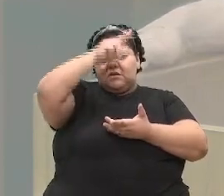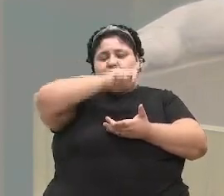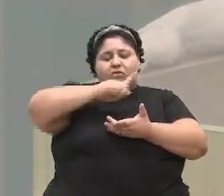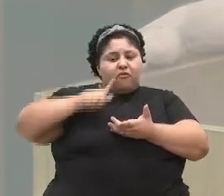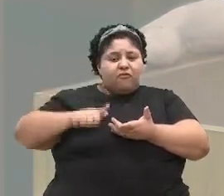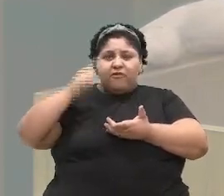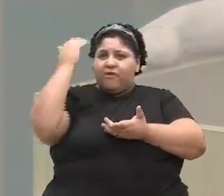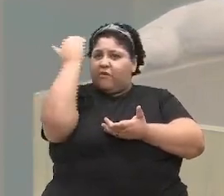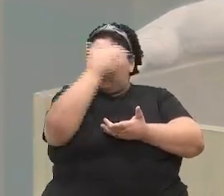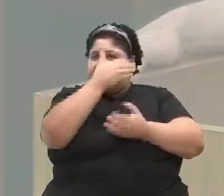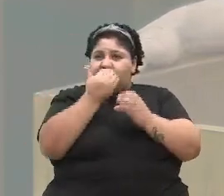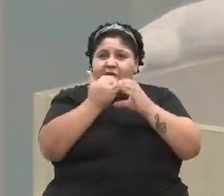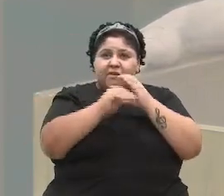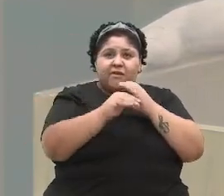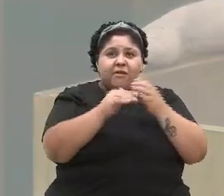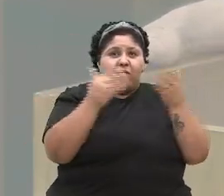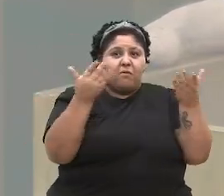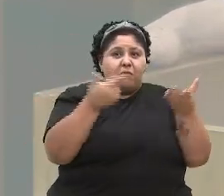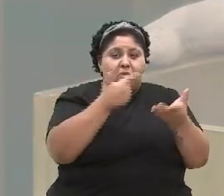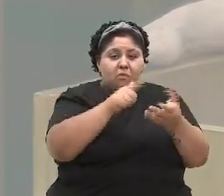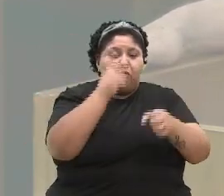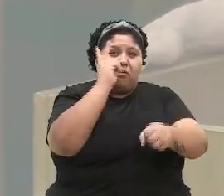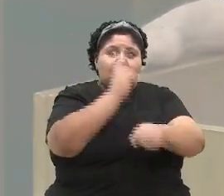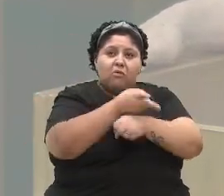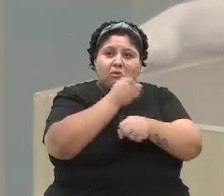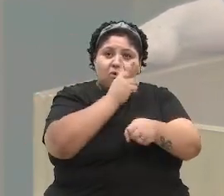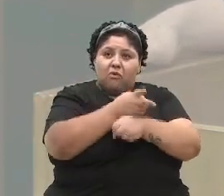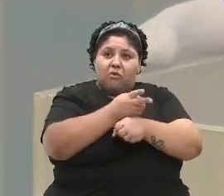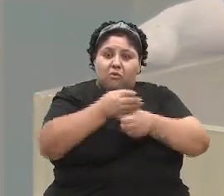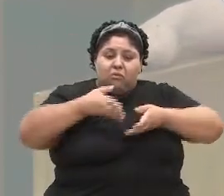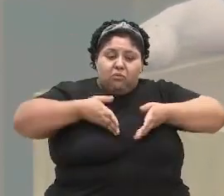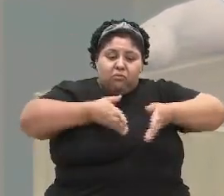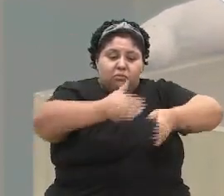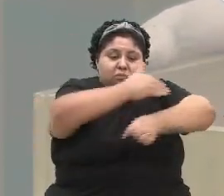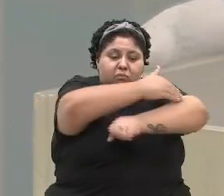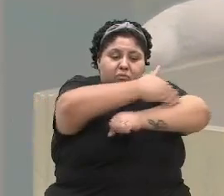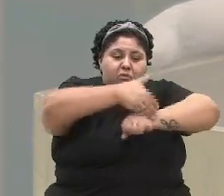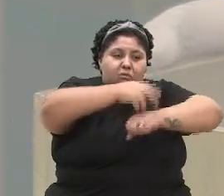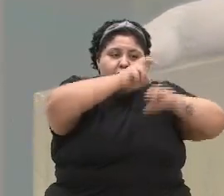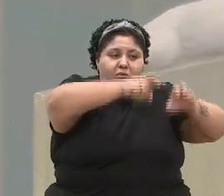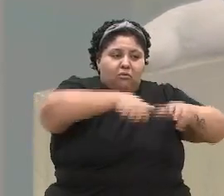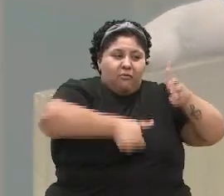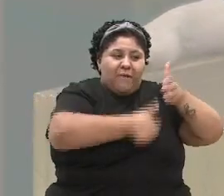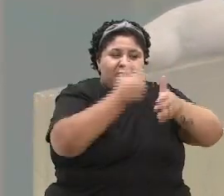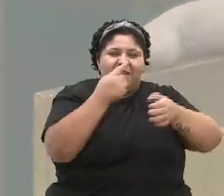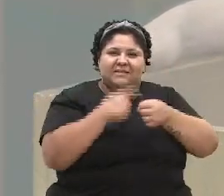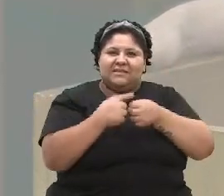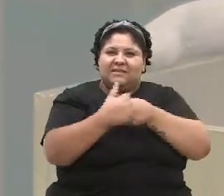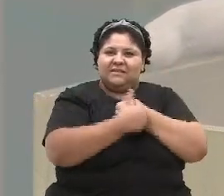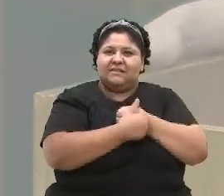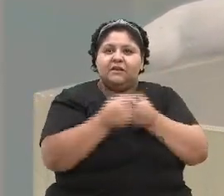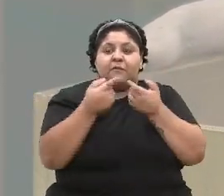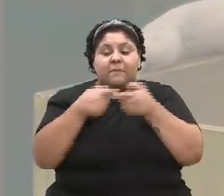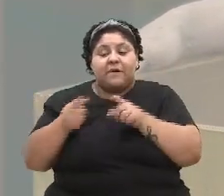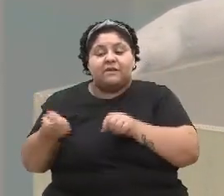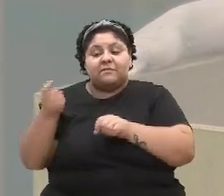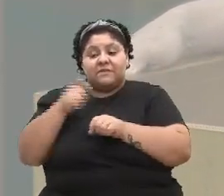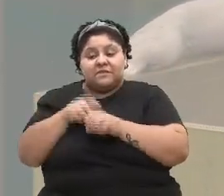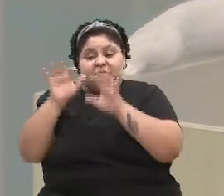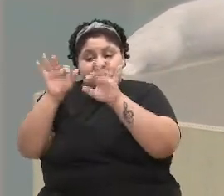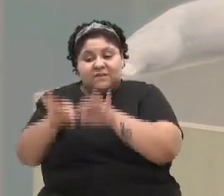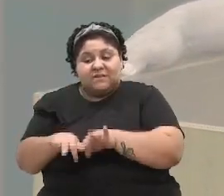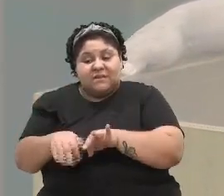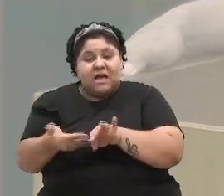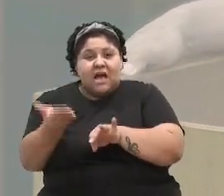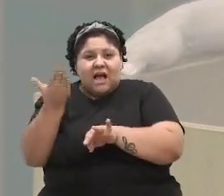outro financiamento mesclado, de asfaltamento no interior mesclado com melhorias na cidade. Mas precisa concluir aquelas